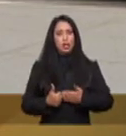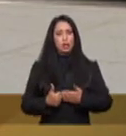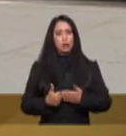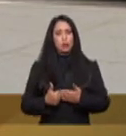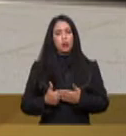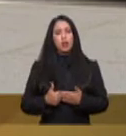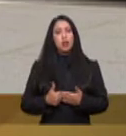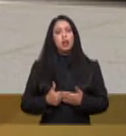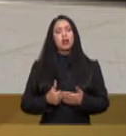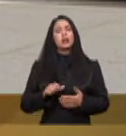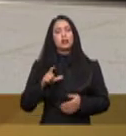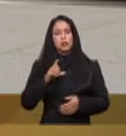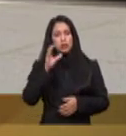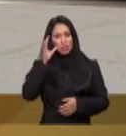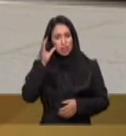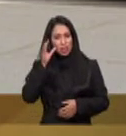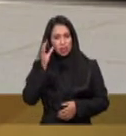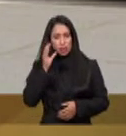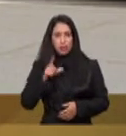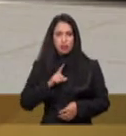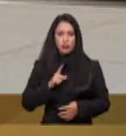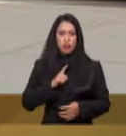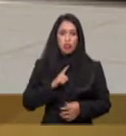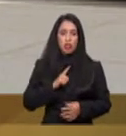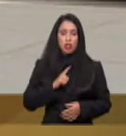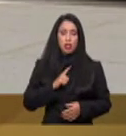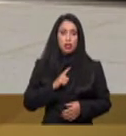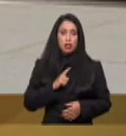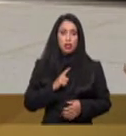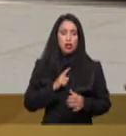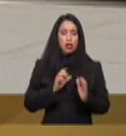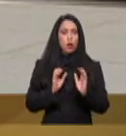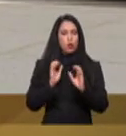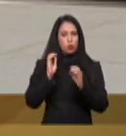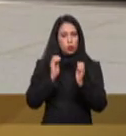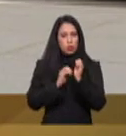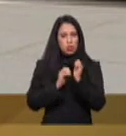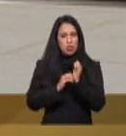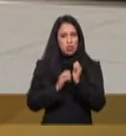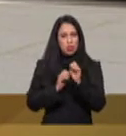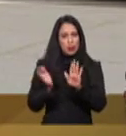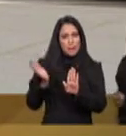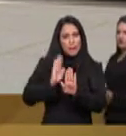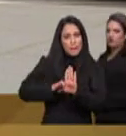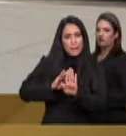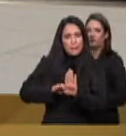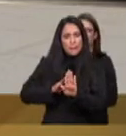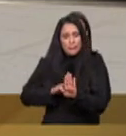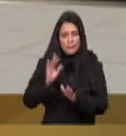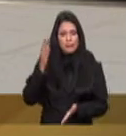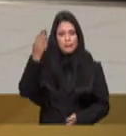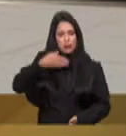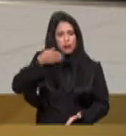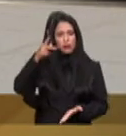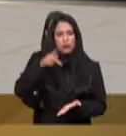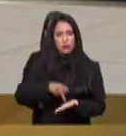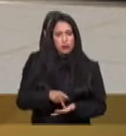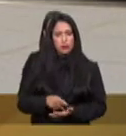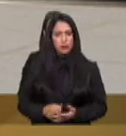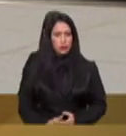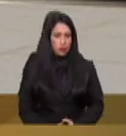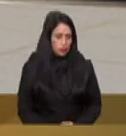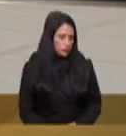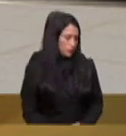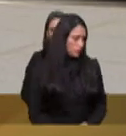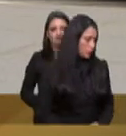dos candidatos, a vedação do anonimato, e a própria verdade factual, pressuposto lógico